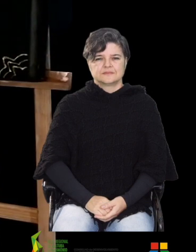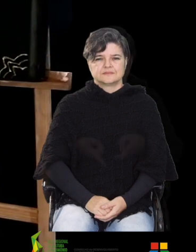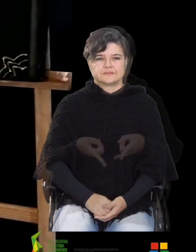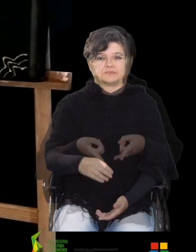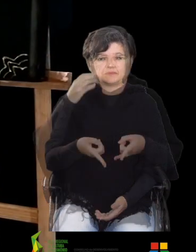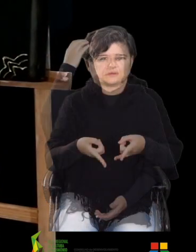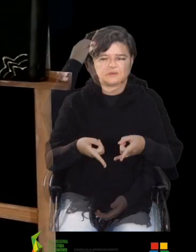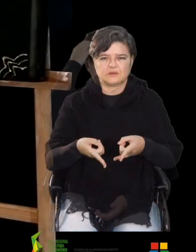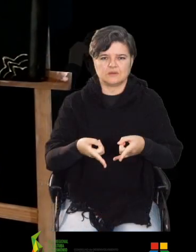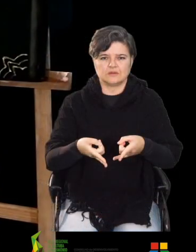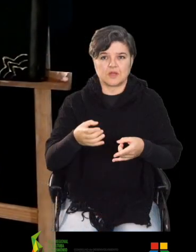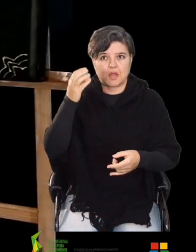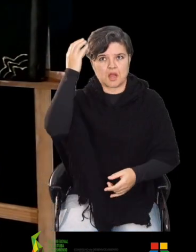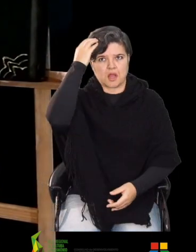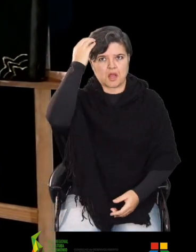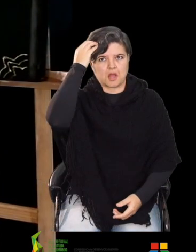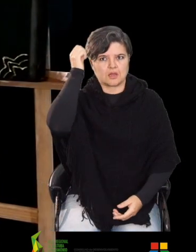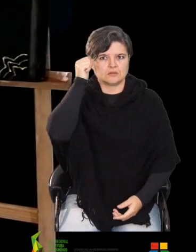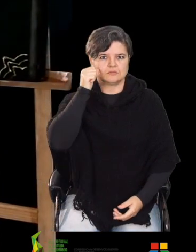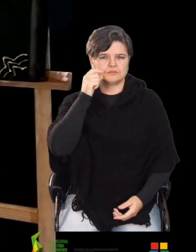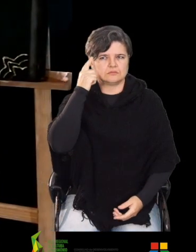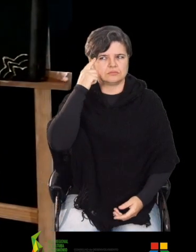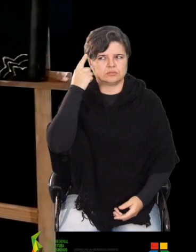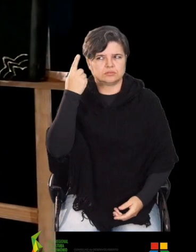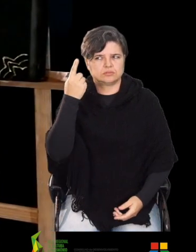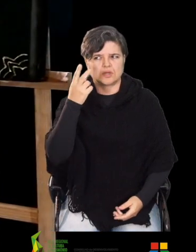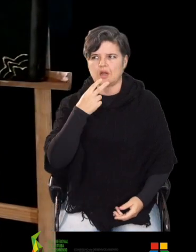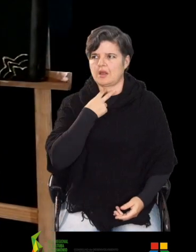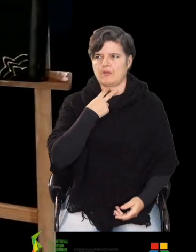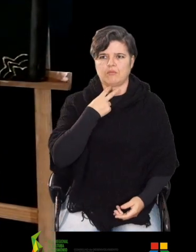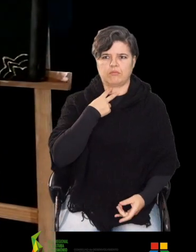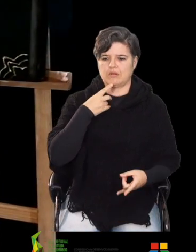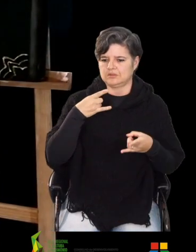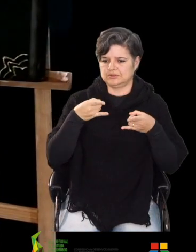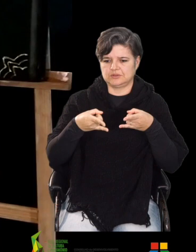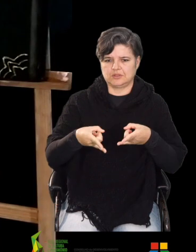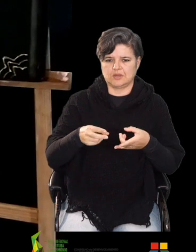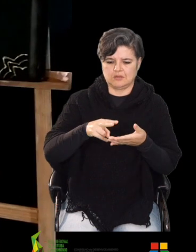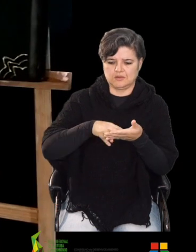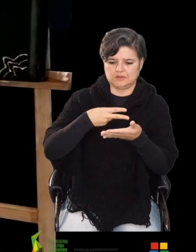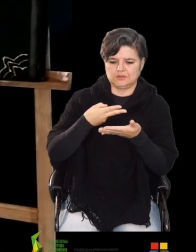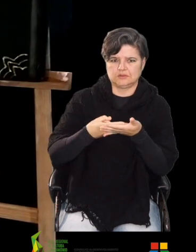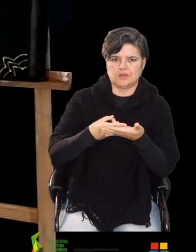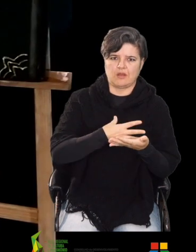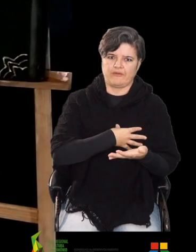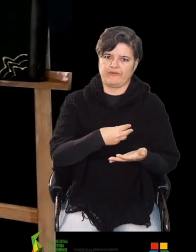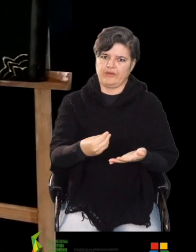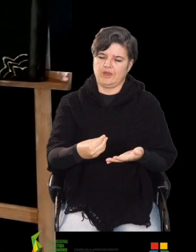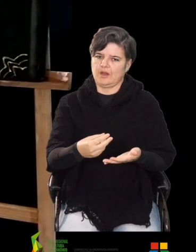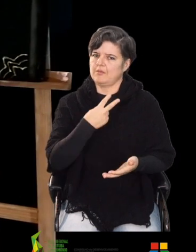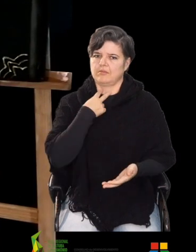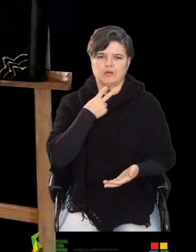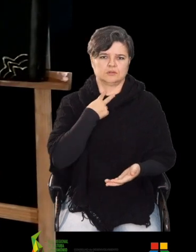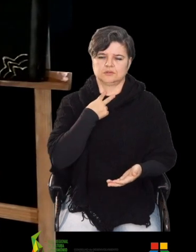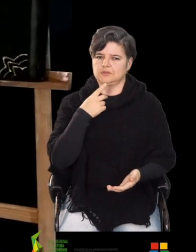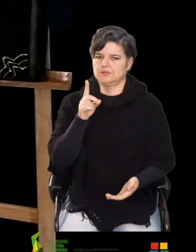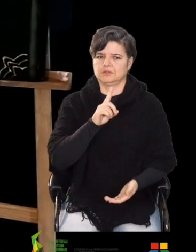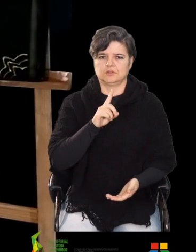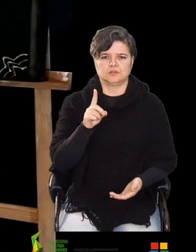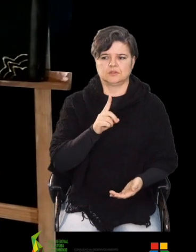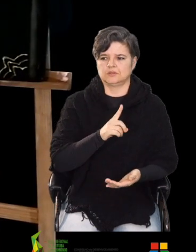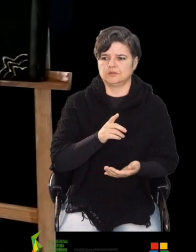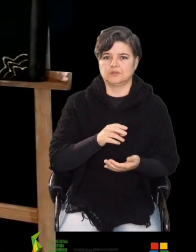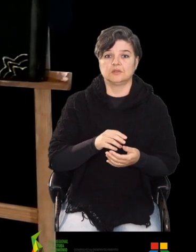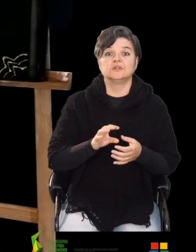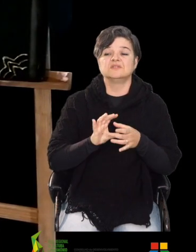e a rainha pensando que na cama de novo ela ia parar resolveu deixar ela